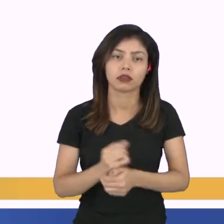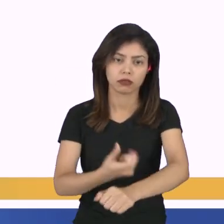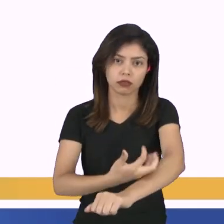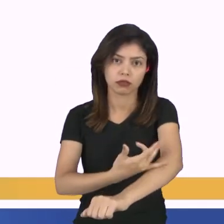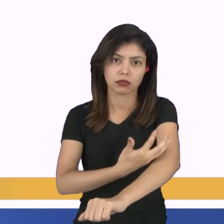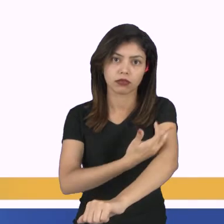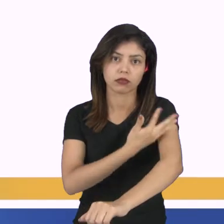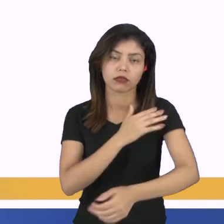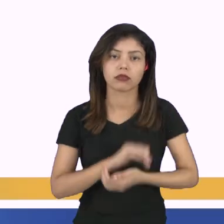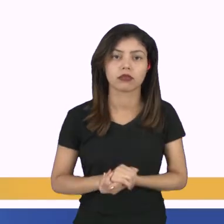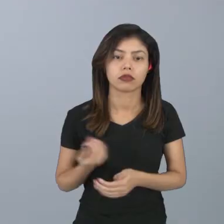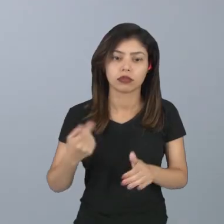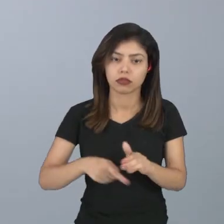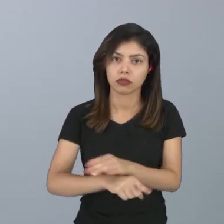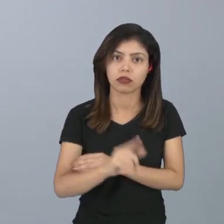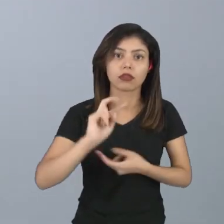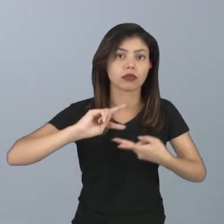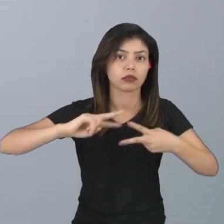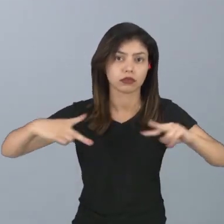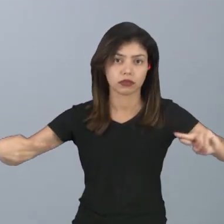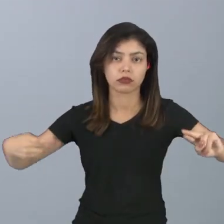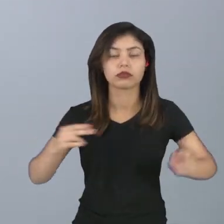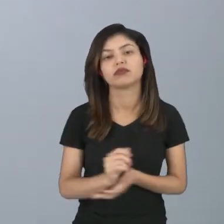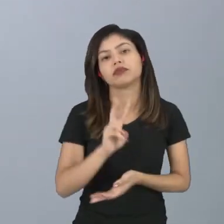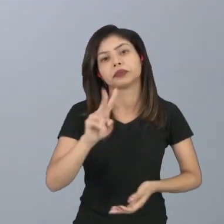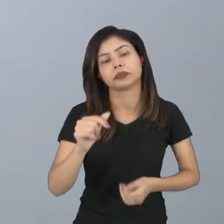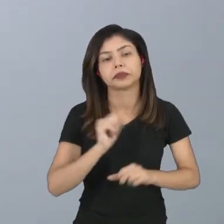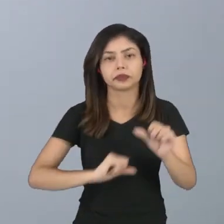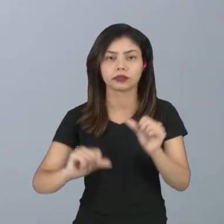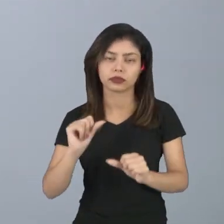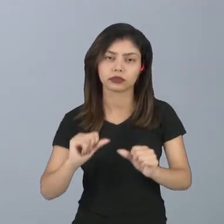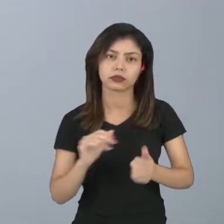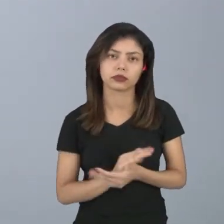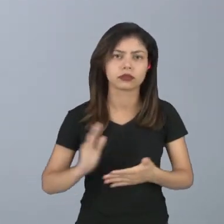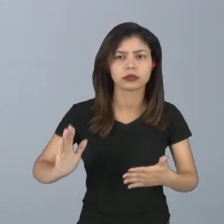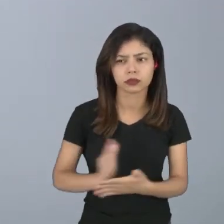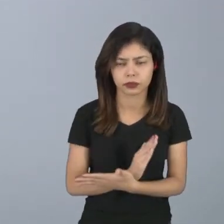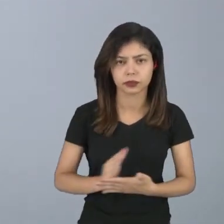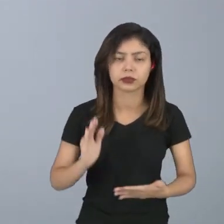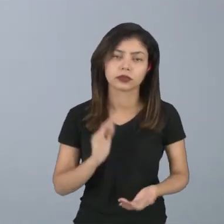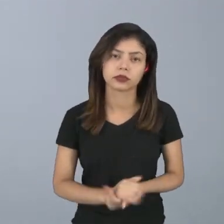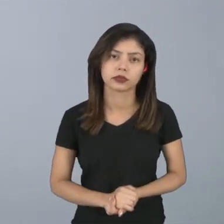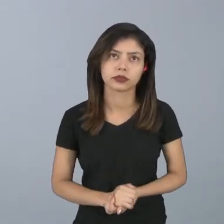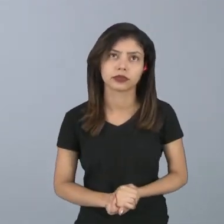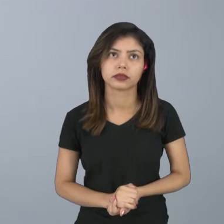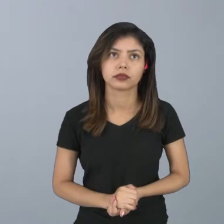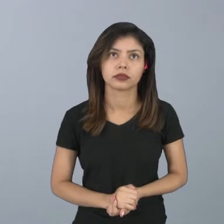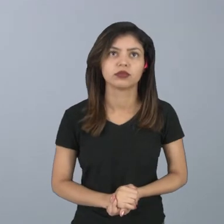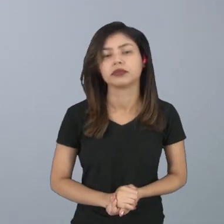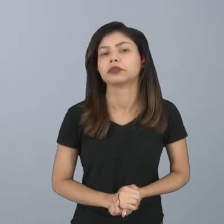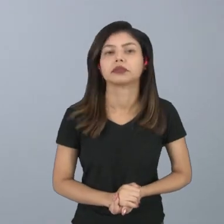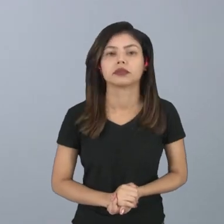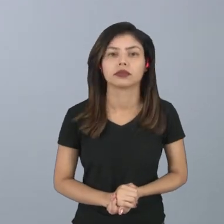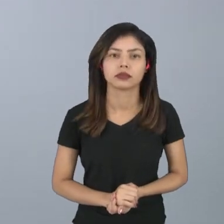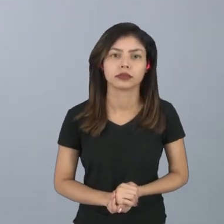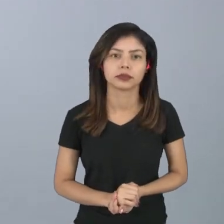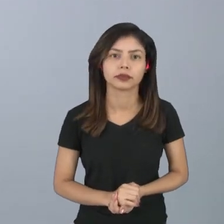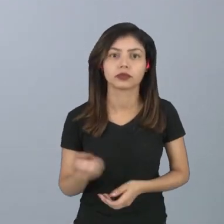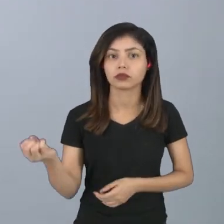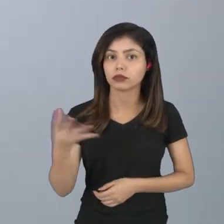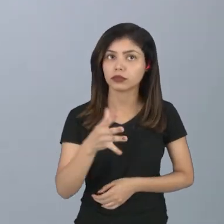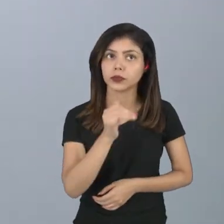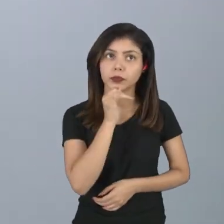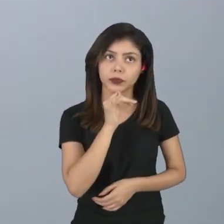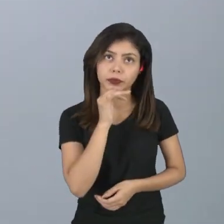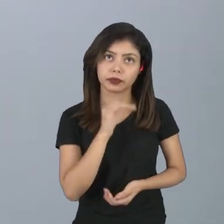Porque quando você insere um gene, você vai mudar, né, algumas alguns compostos vão ser novos.